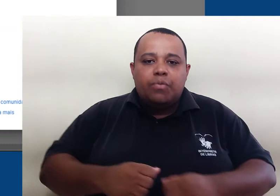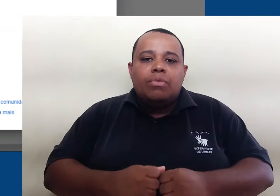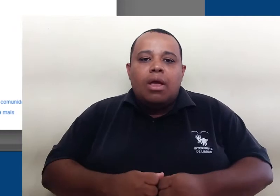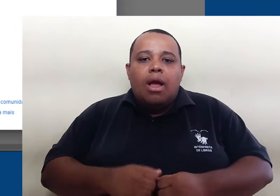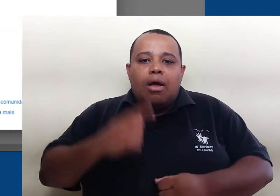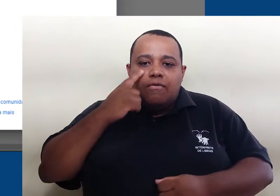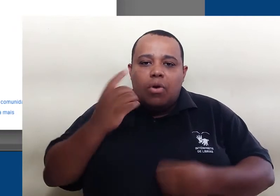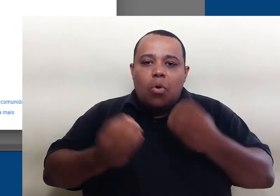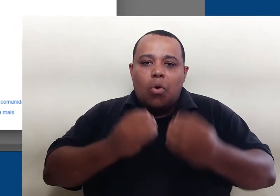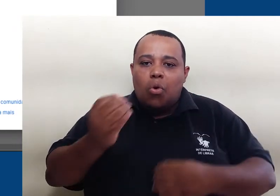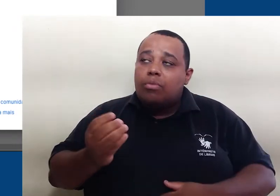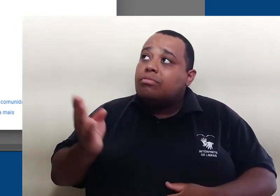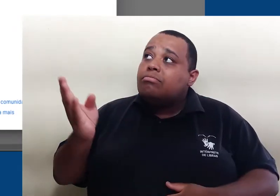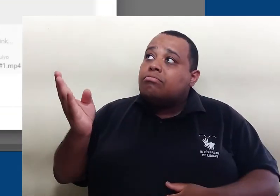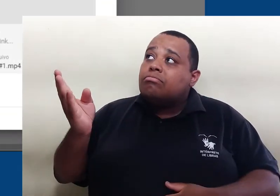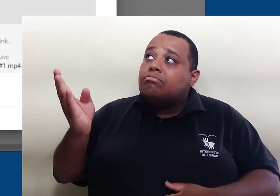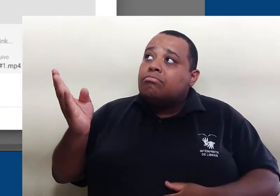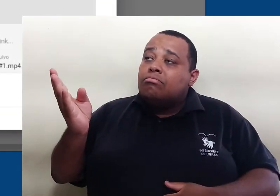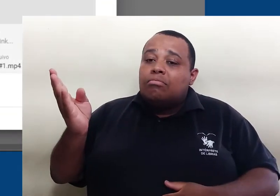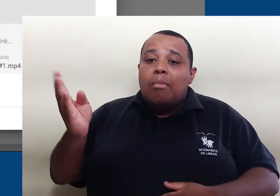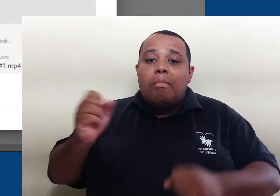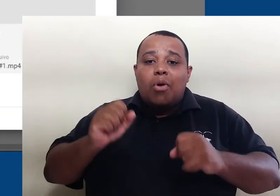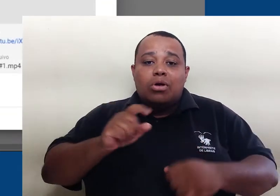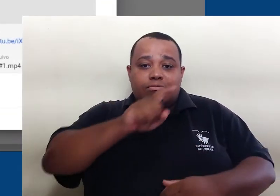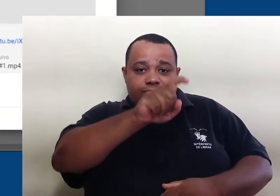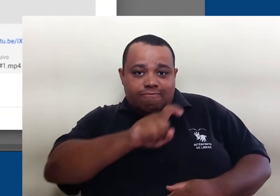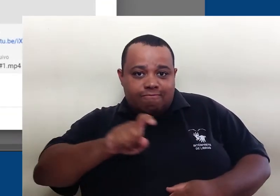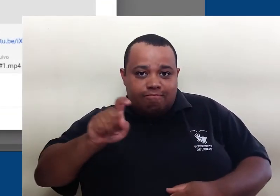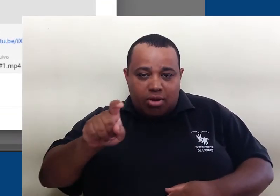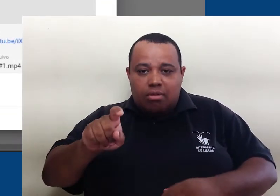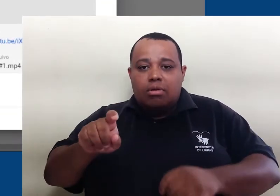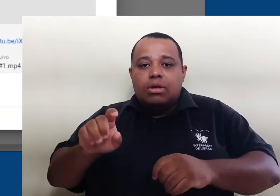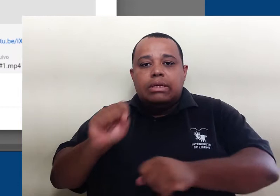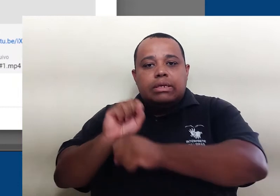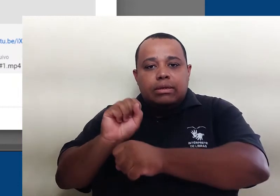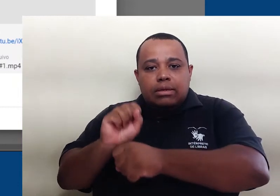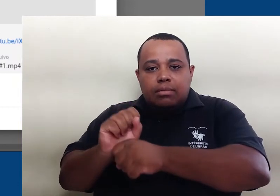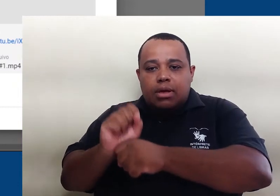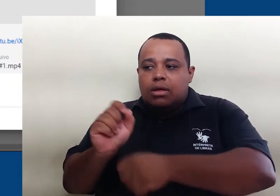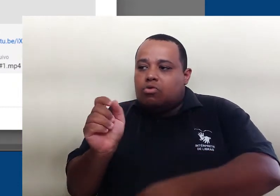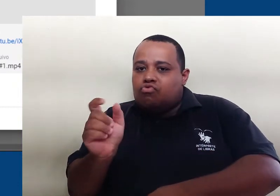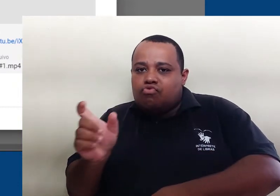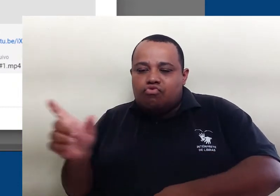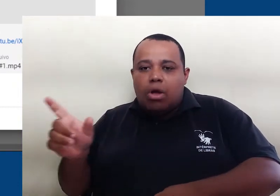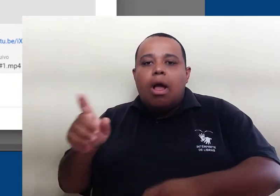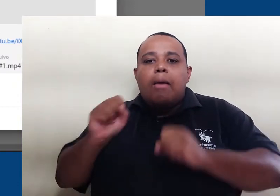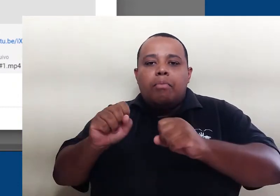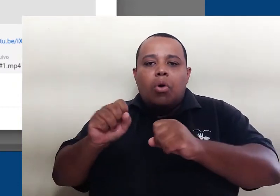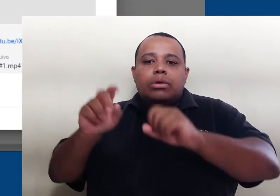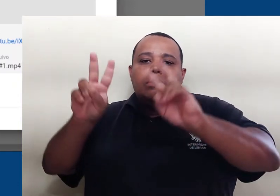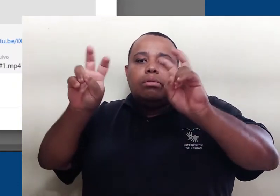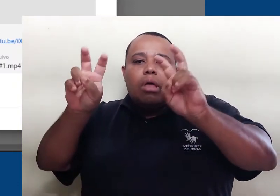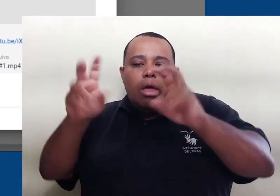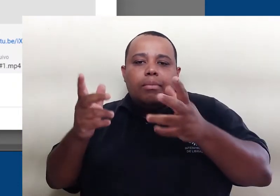escolher o nosso arquivo no nosso computador. Aí chega na hora que você vai basicamente configurar o vídeo de vocês. Vocês vão adicionar um título. Você vai adicionar a descrição